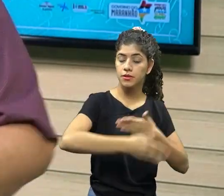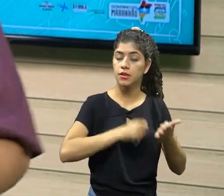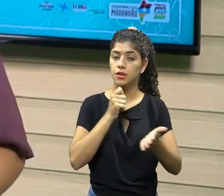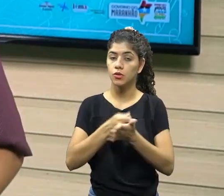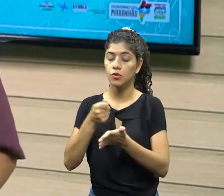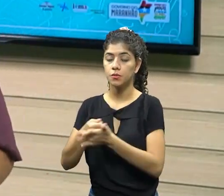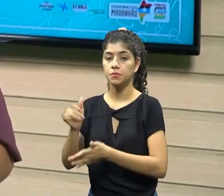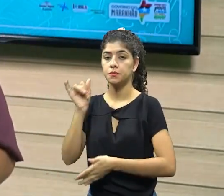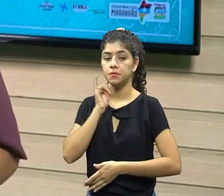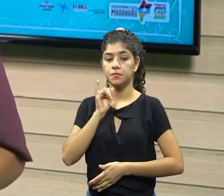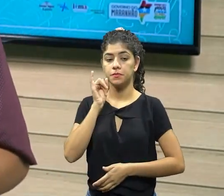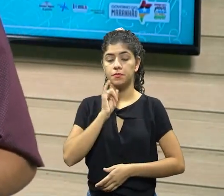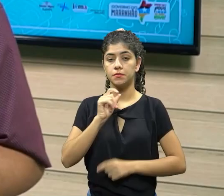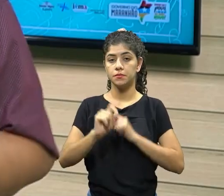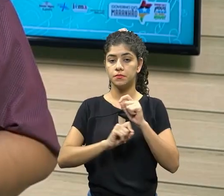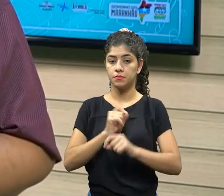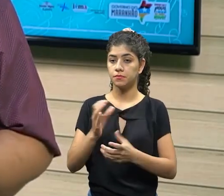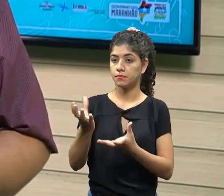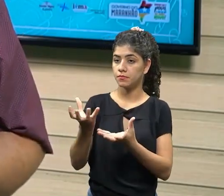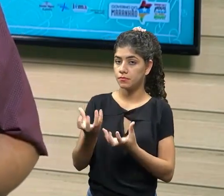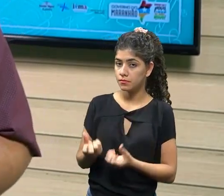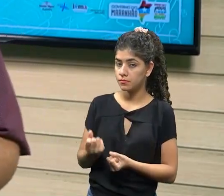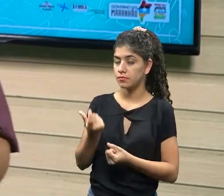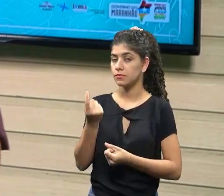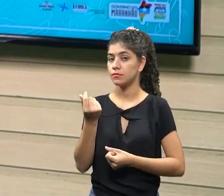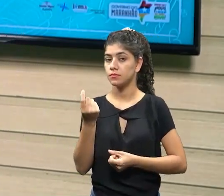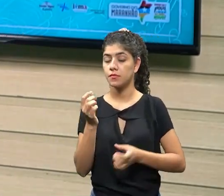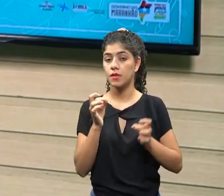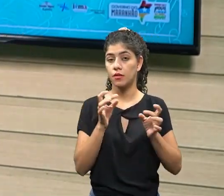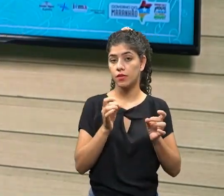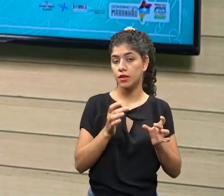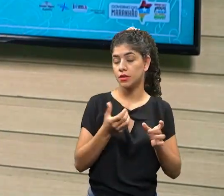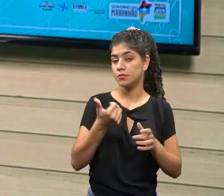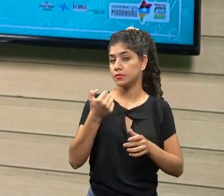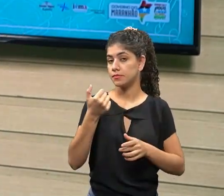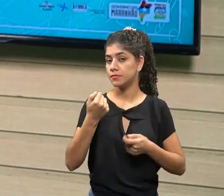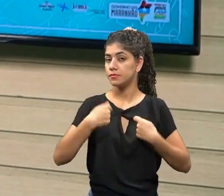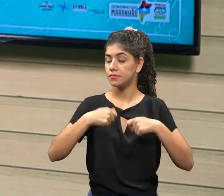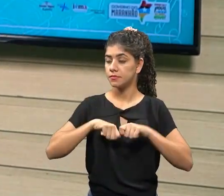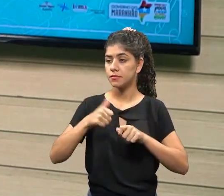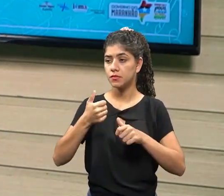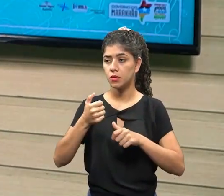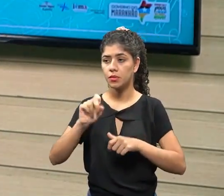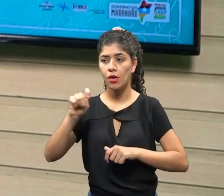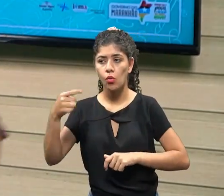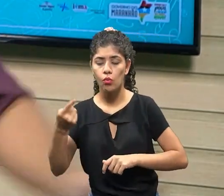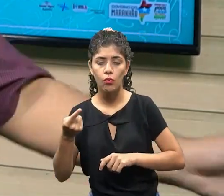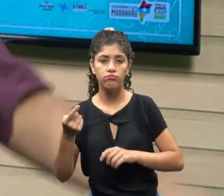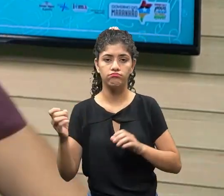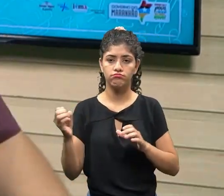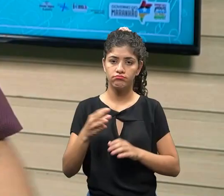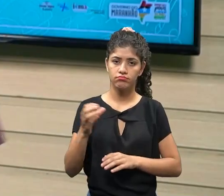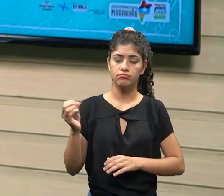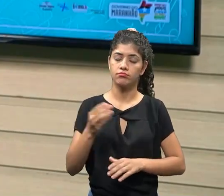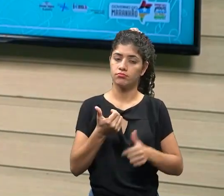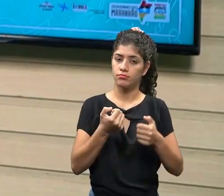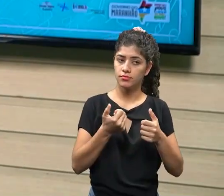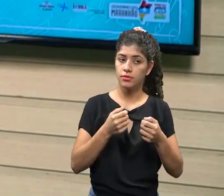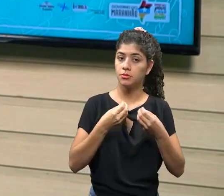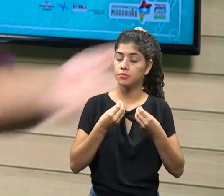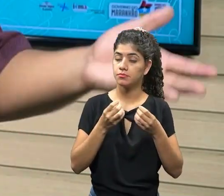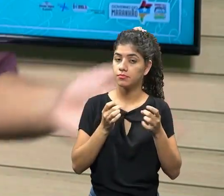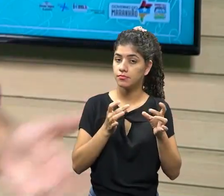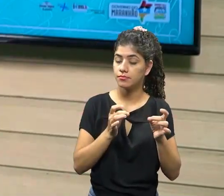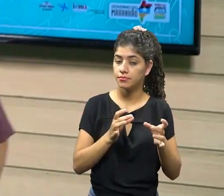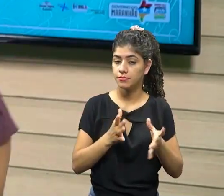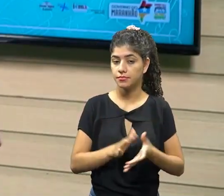eu vendi essa caneta e eu preciso comprar outras canetas para poder comprar. Se eu pegar o dinheiro do lucro aqui e gastar com outras coisas,